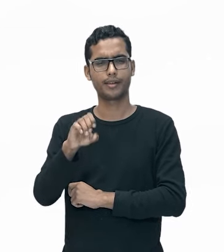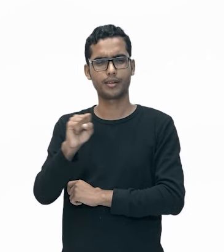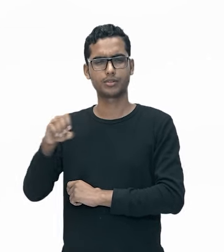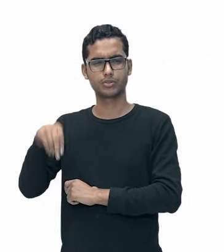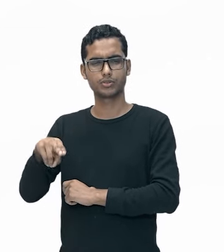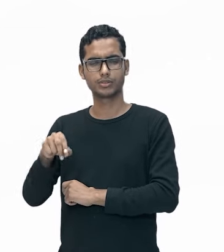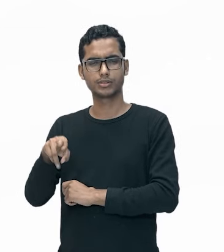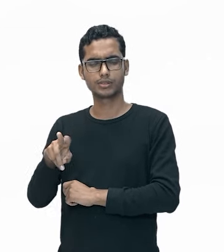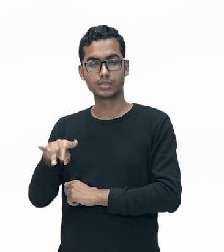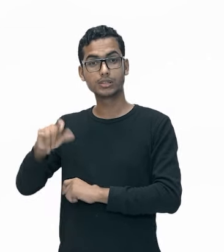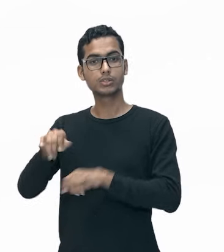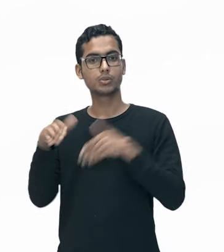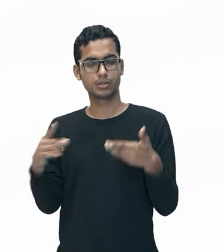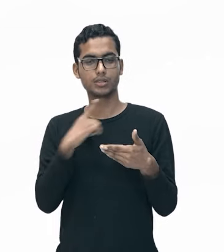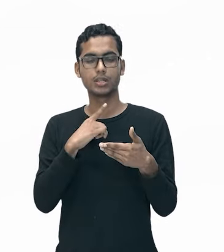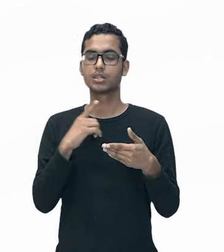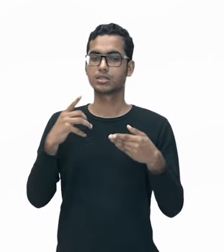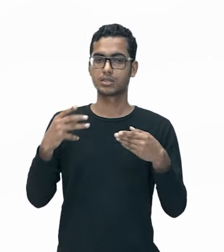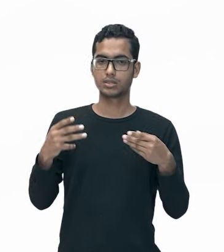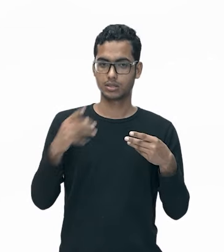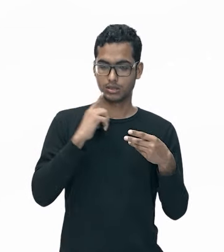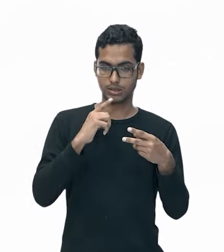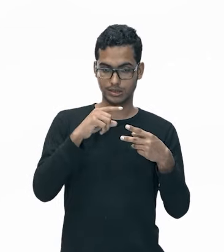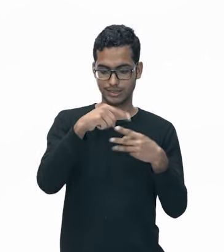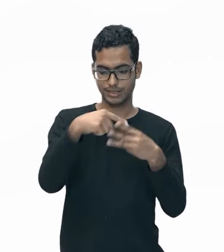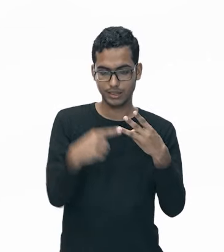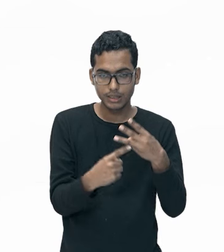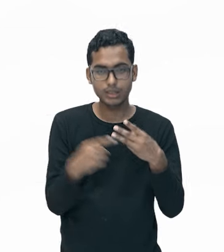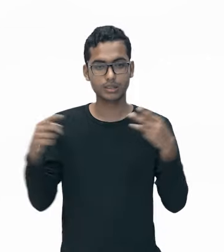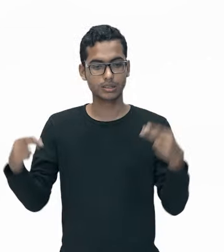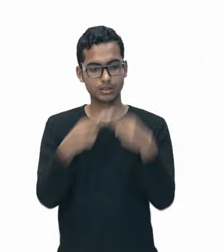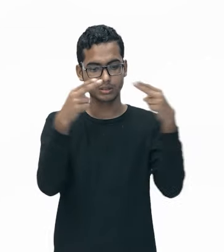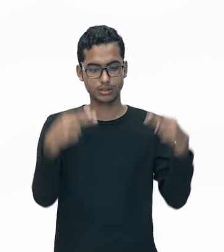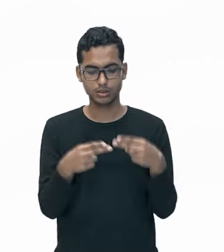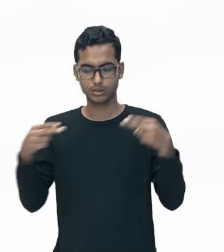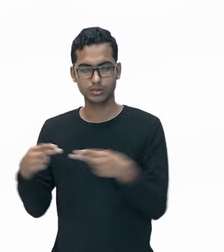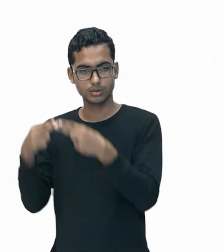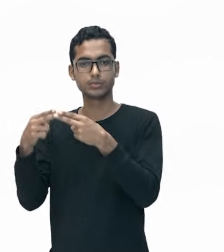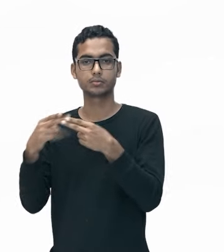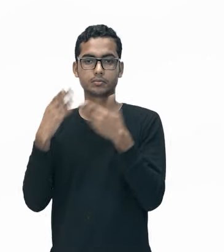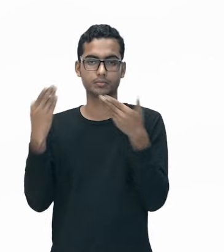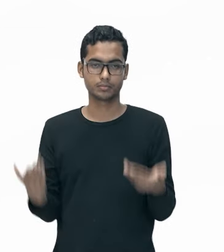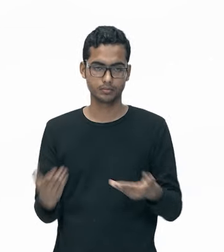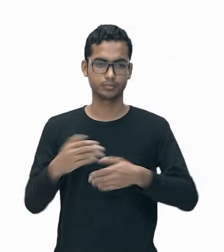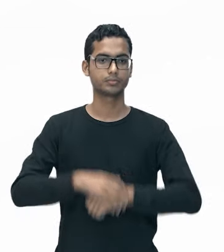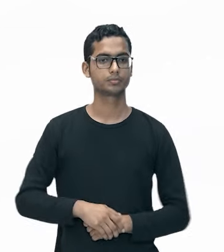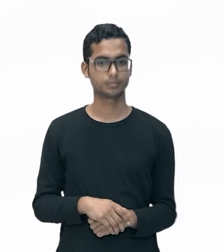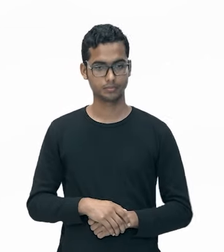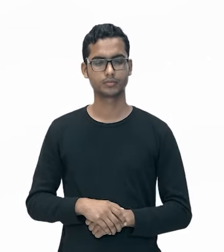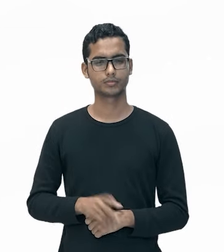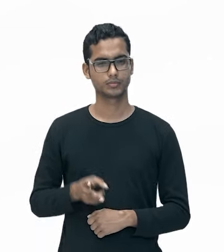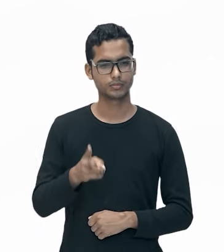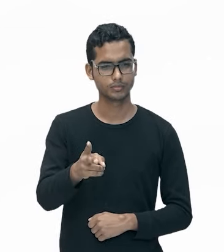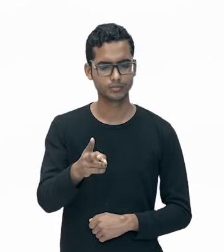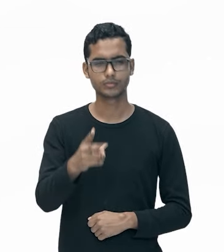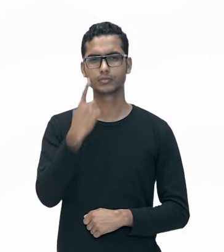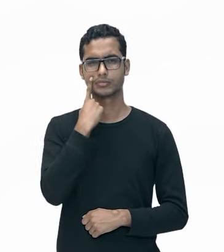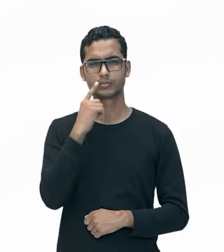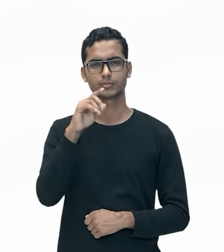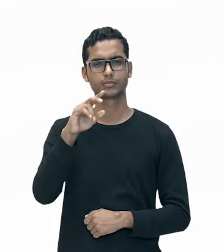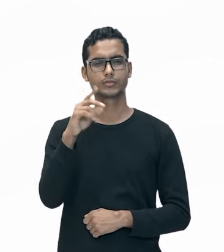ligações duplas alternadas entre os carbonos então um aromático é sempre um hexágono tão lembrados do hexágono né